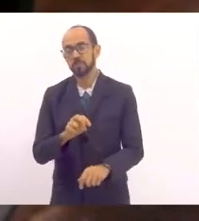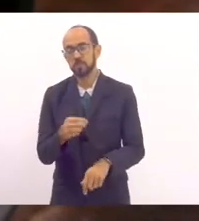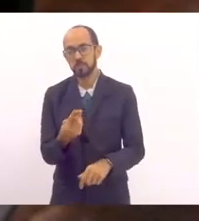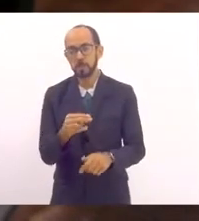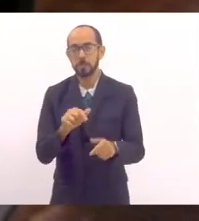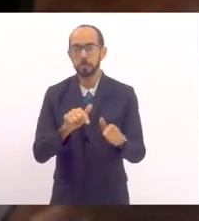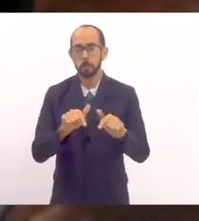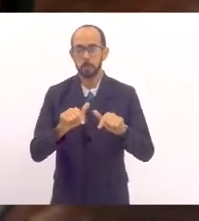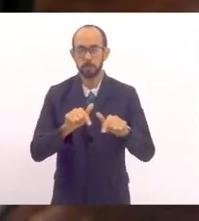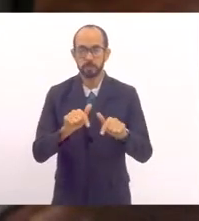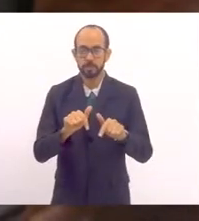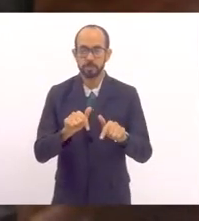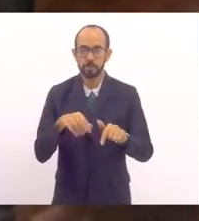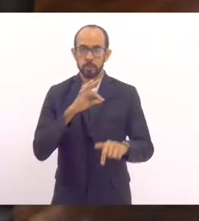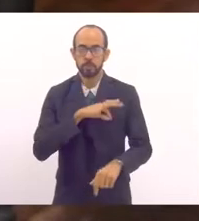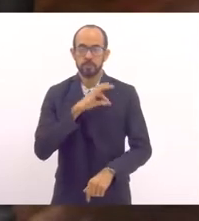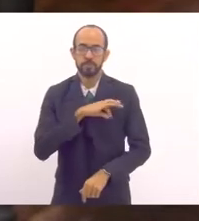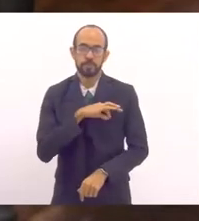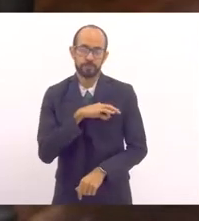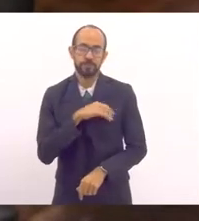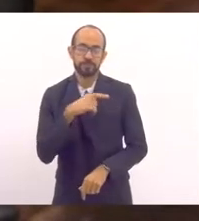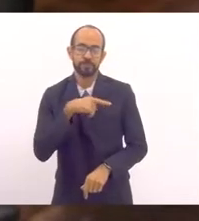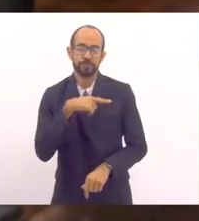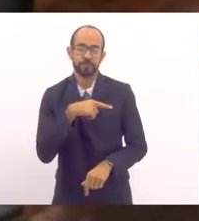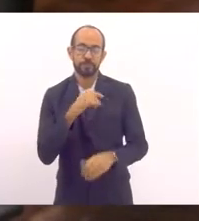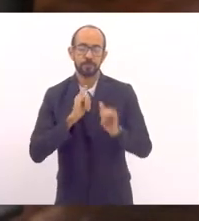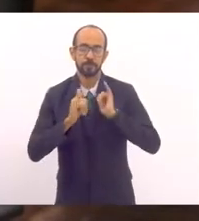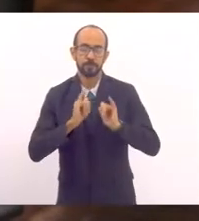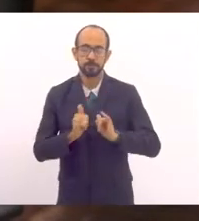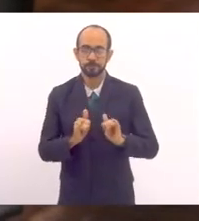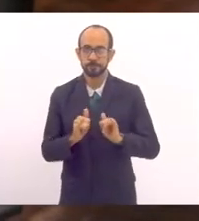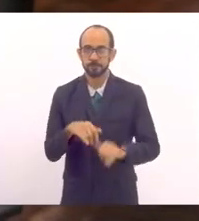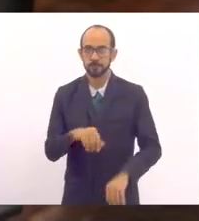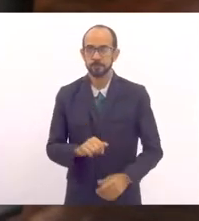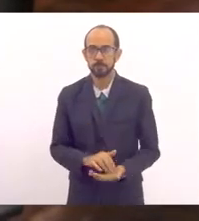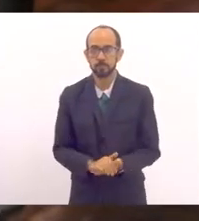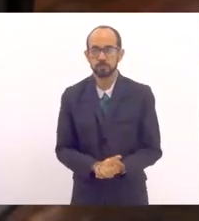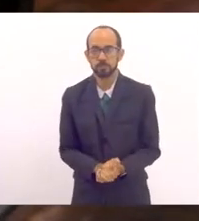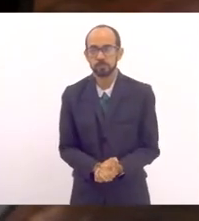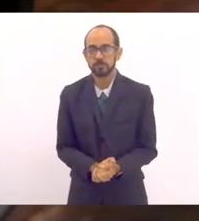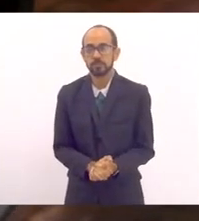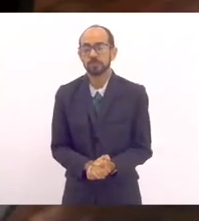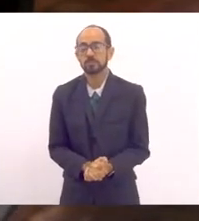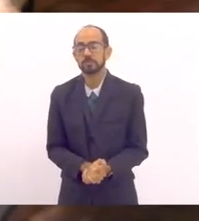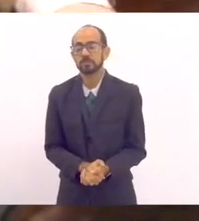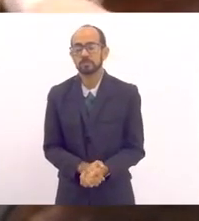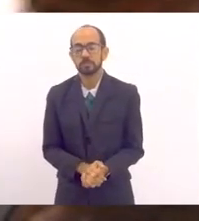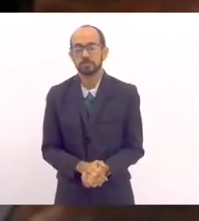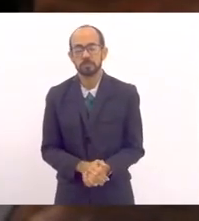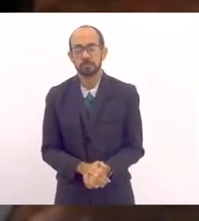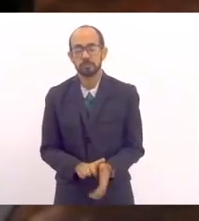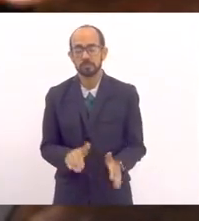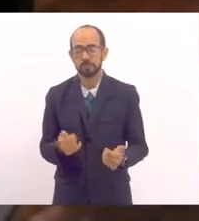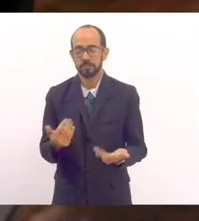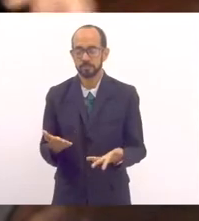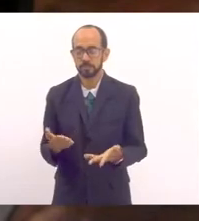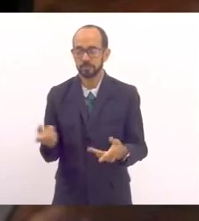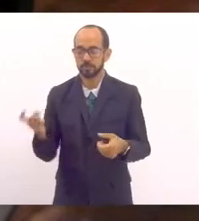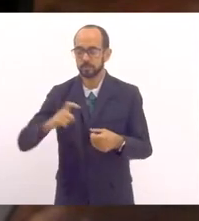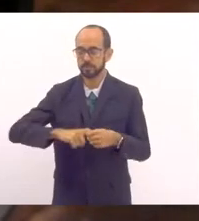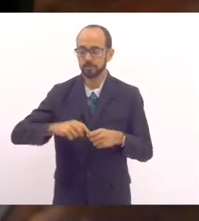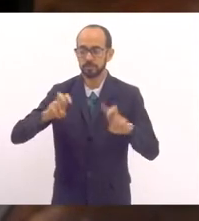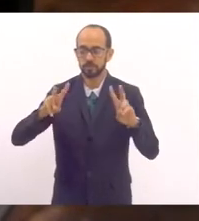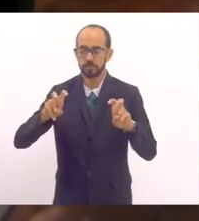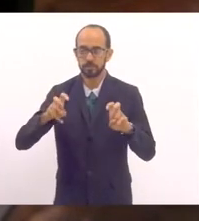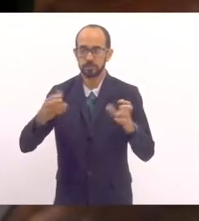Emprego e Renda, né? E a gente tem esses, todos esses resultados. Agora, deputada, voltando agora ao nosso tema hoje,